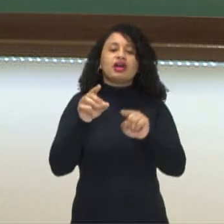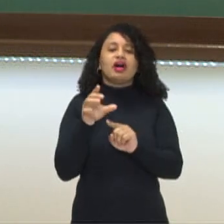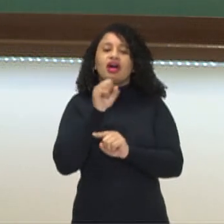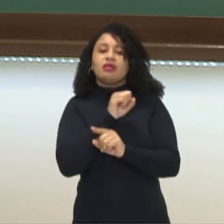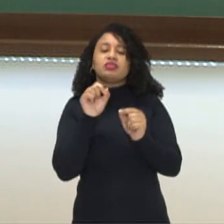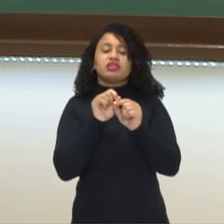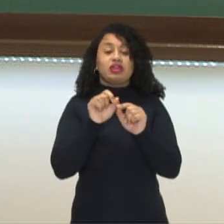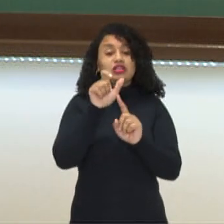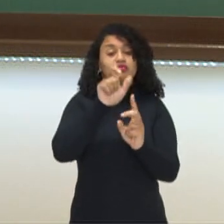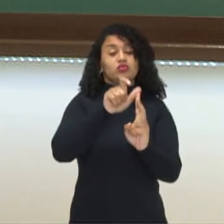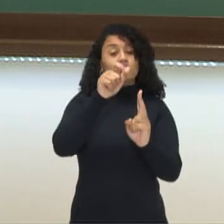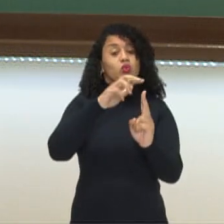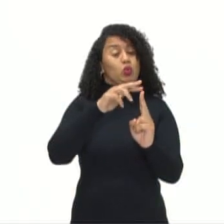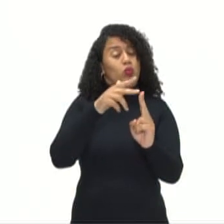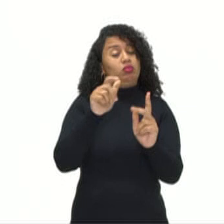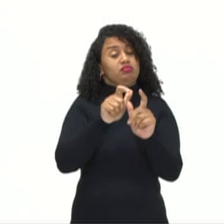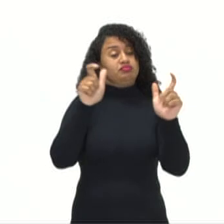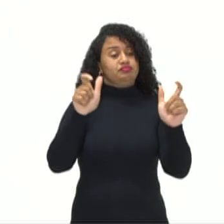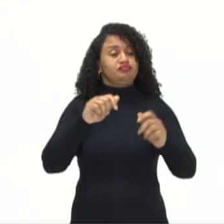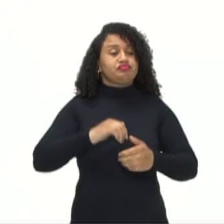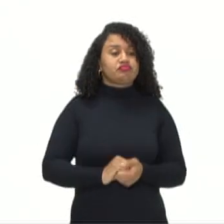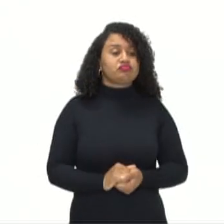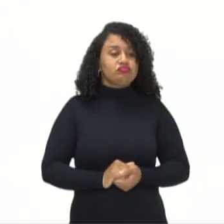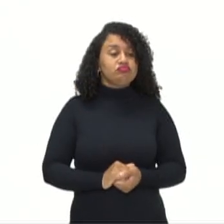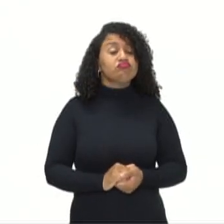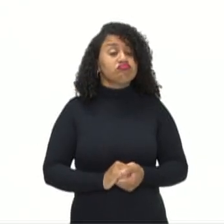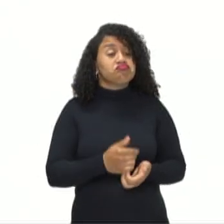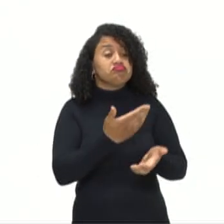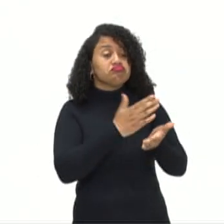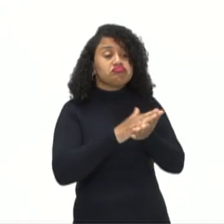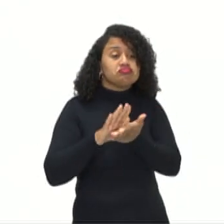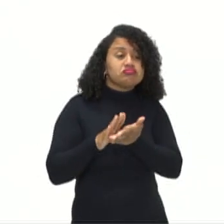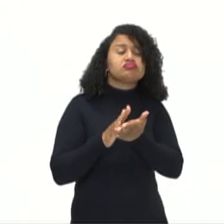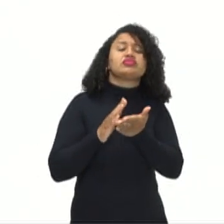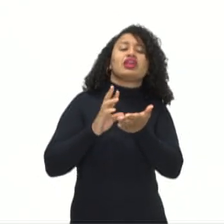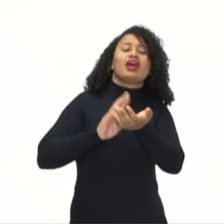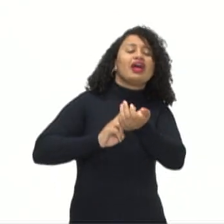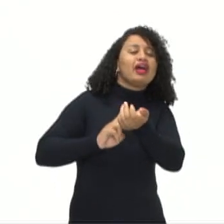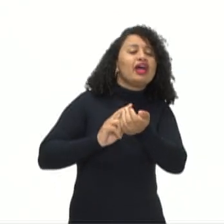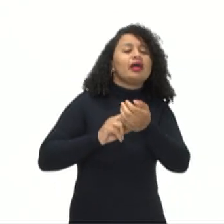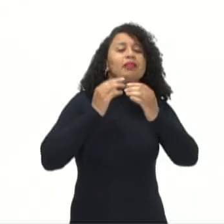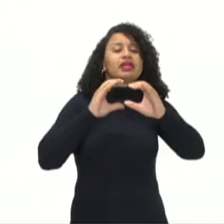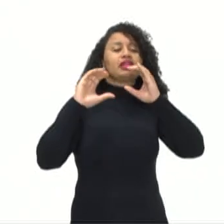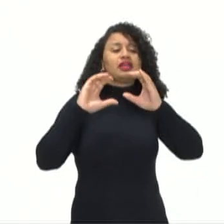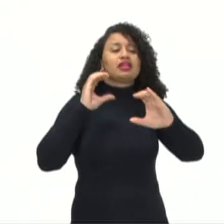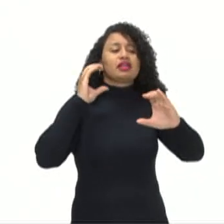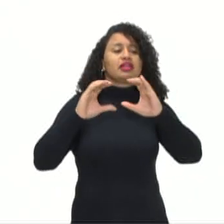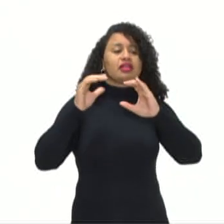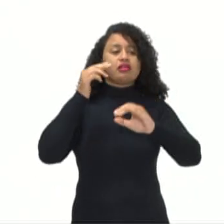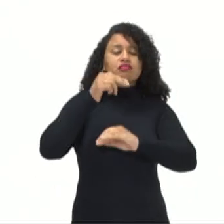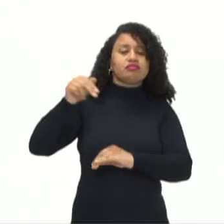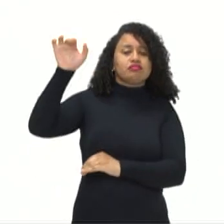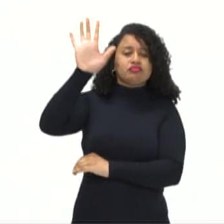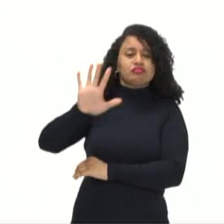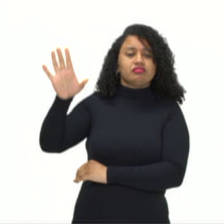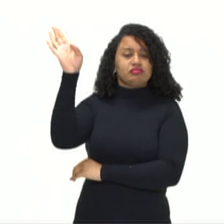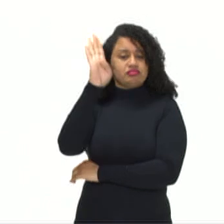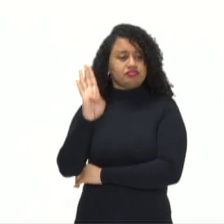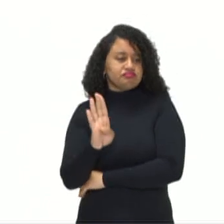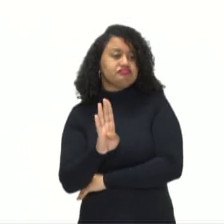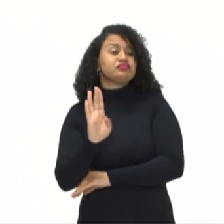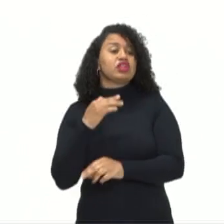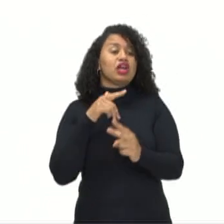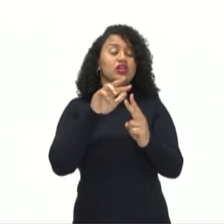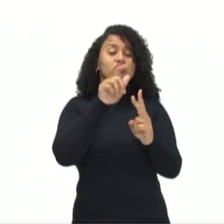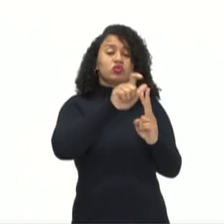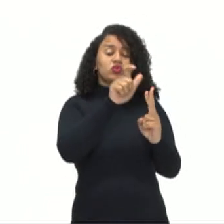em dupla. Então, vamos lá, ó. Ao som do pandeiro, as rimas são entoadas no Nordeste brasileiro. As